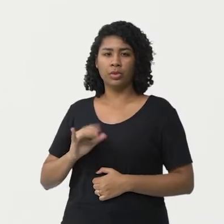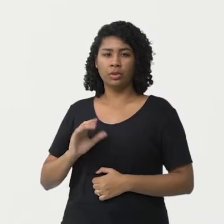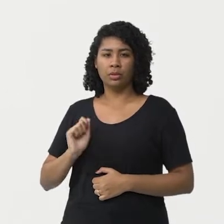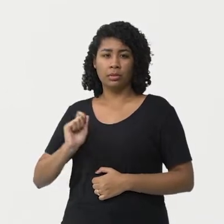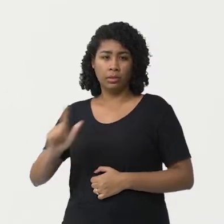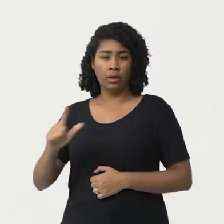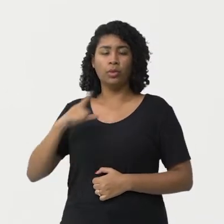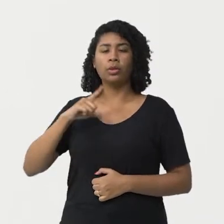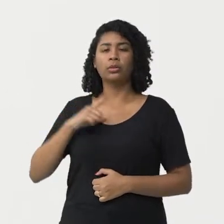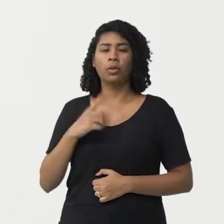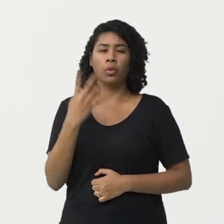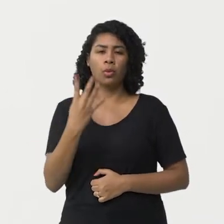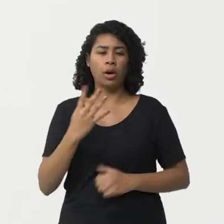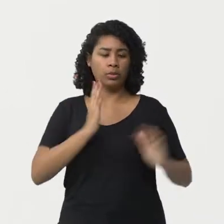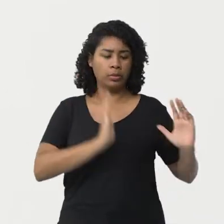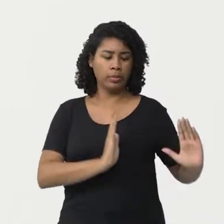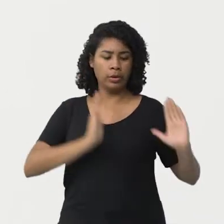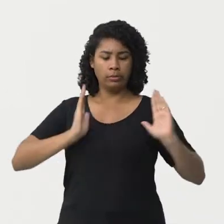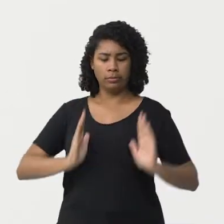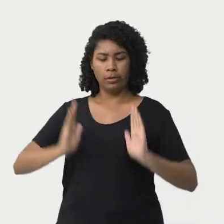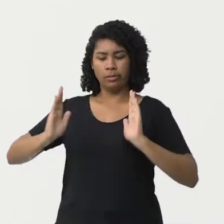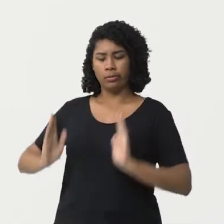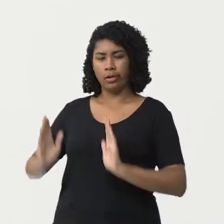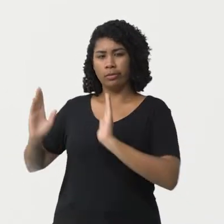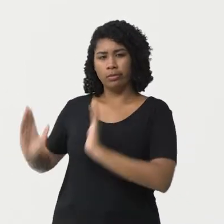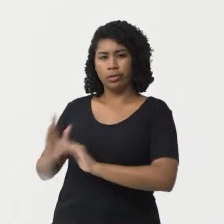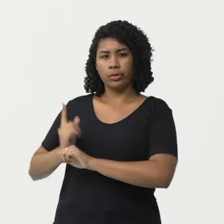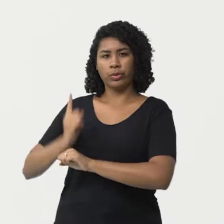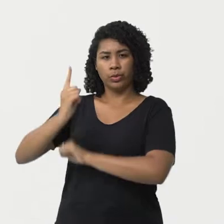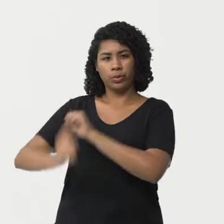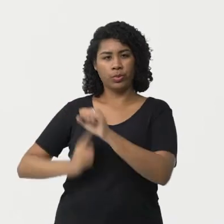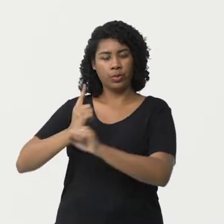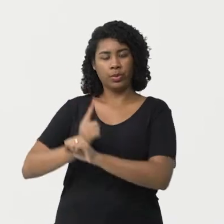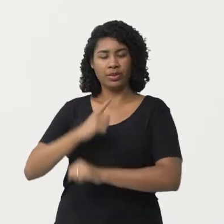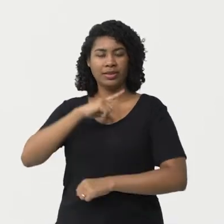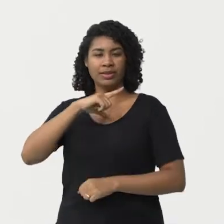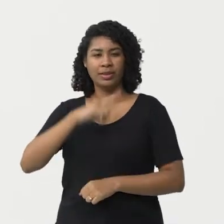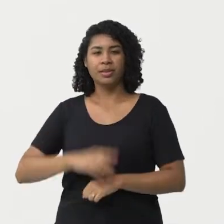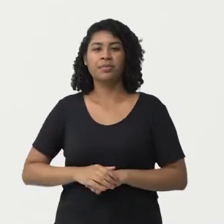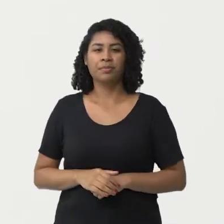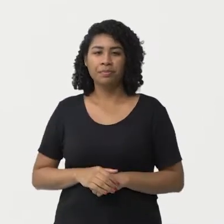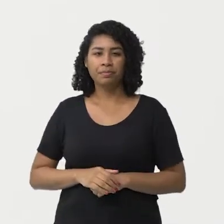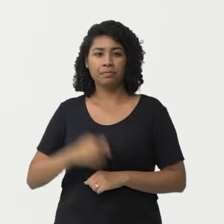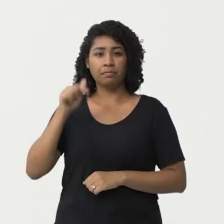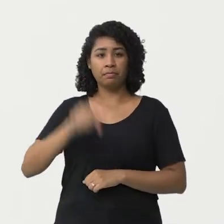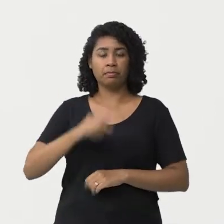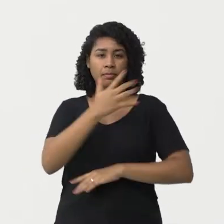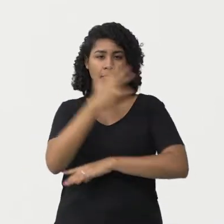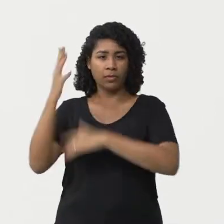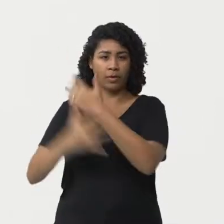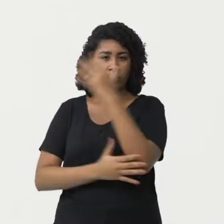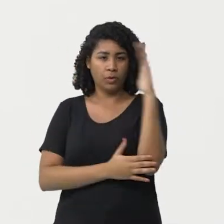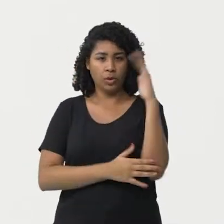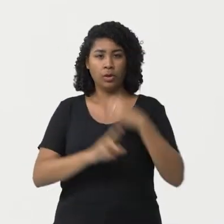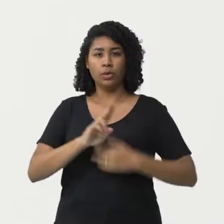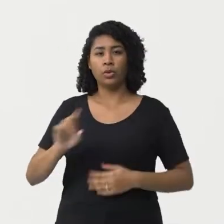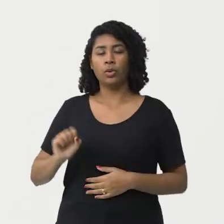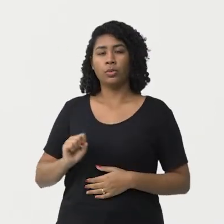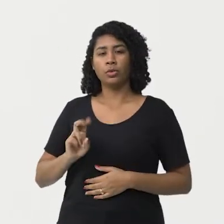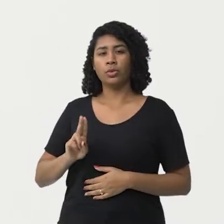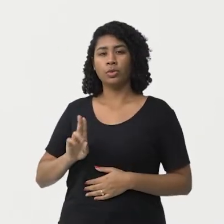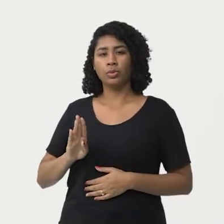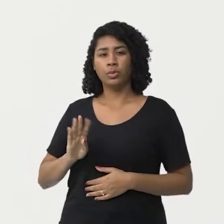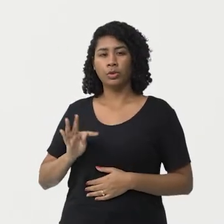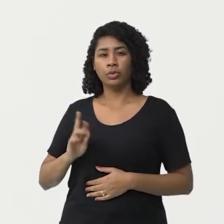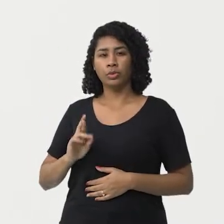4 estações que vão estar bem definidas ao longo do ano. Ela é considerada uma floresta subtropical,